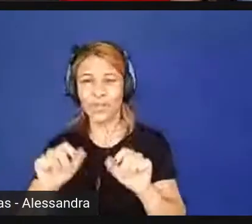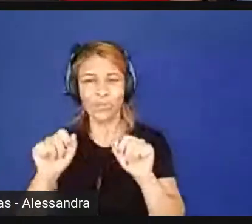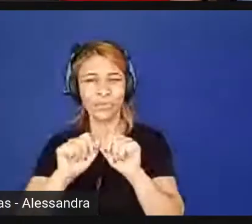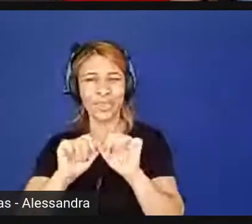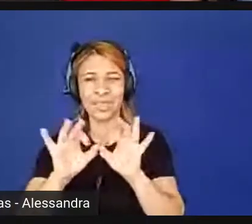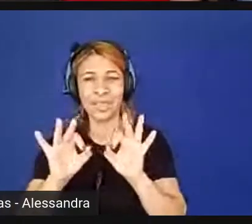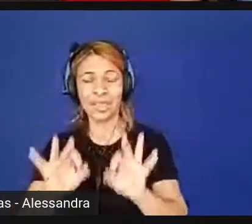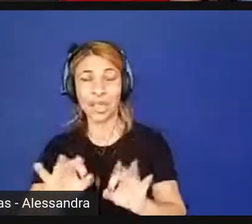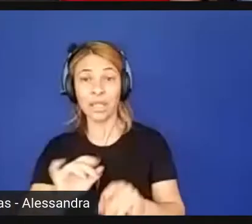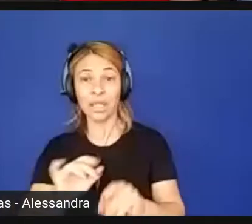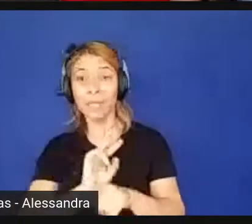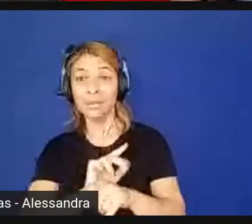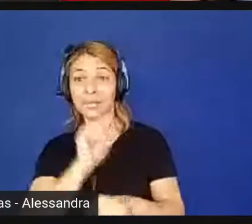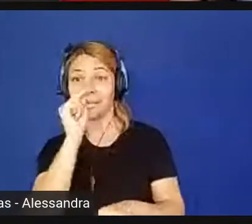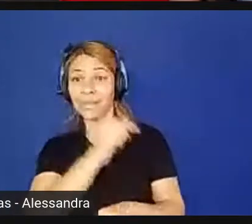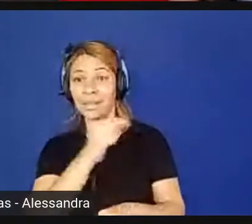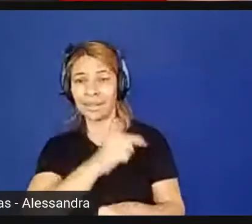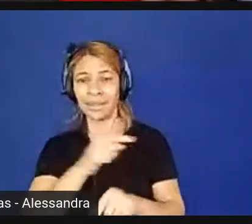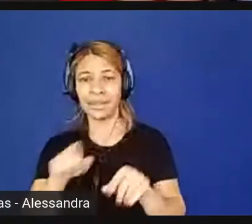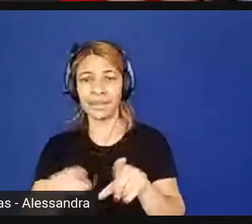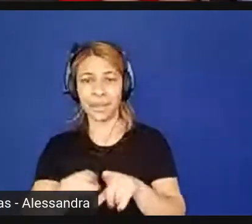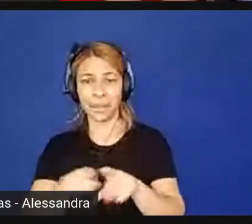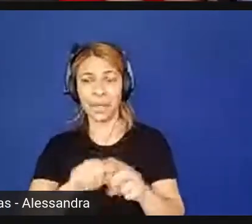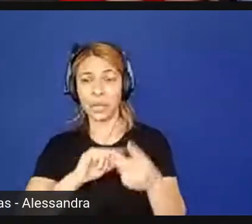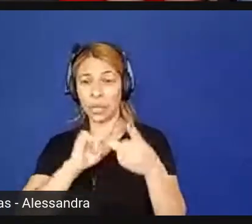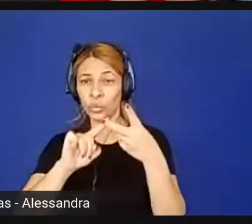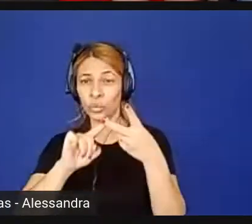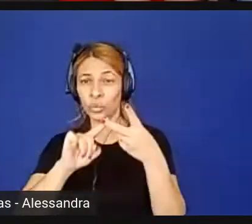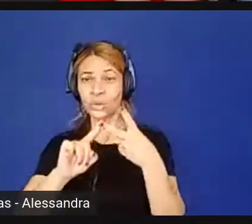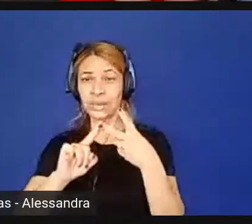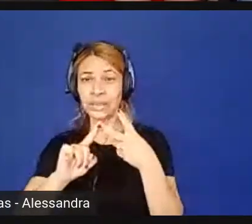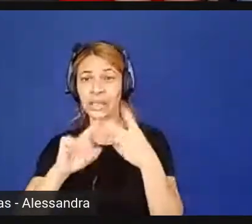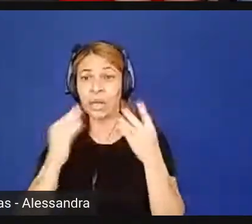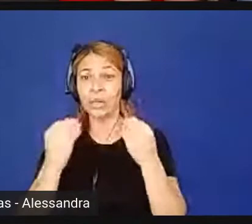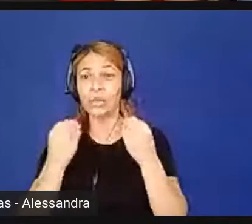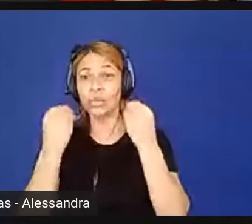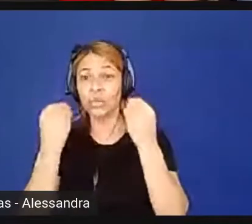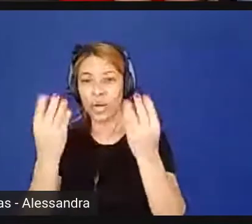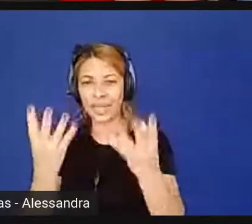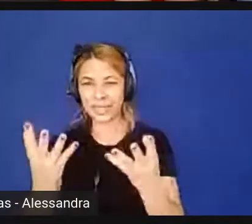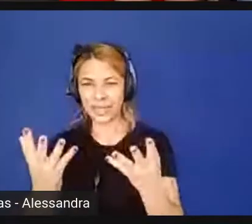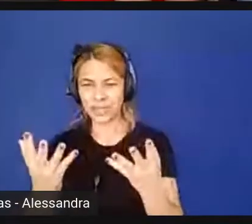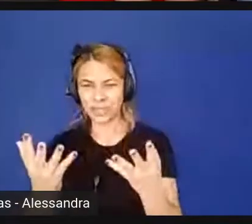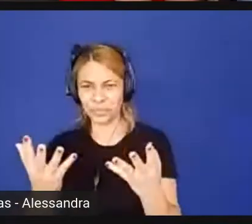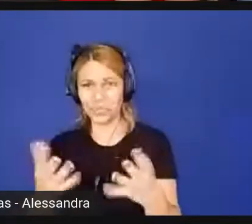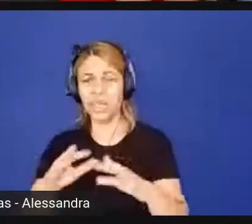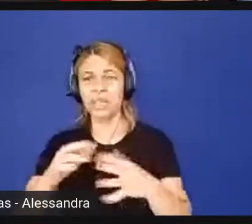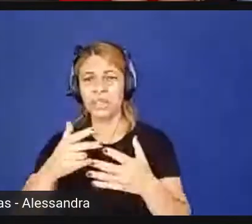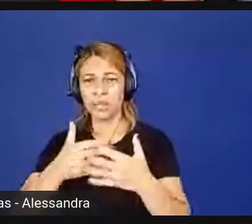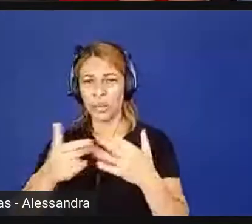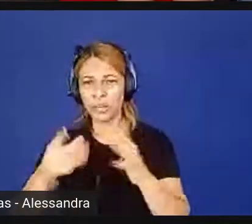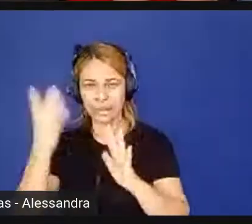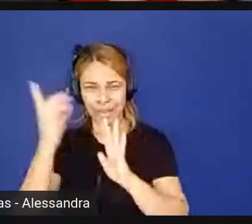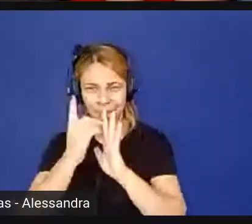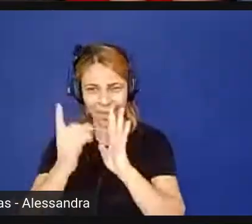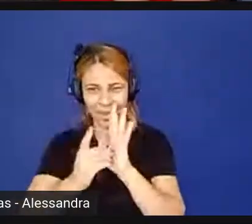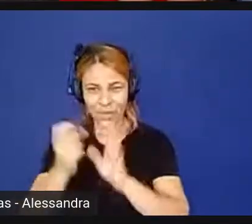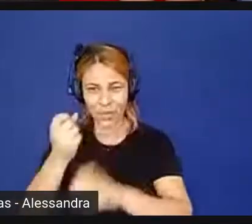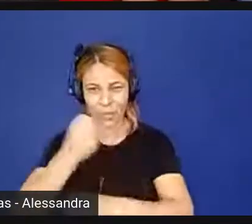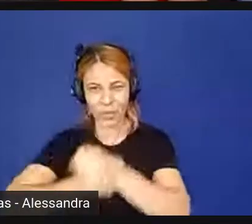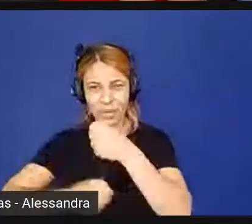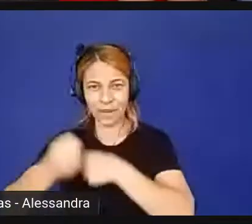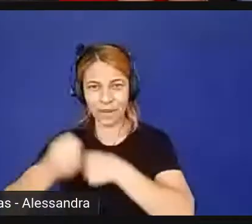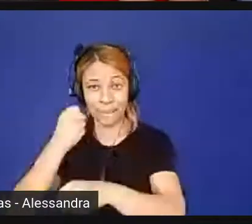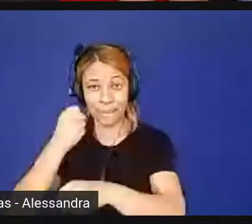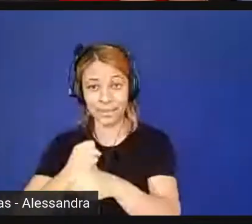do particular. O segundo exemplo que eu vou usar é agora a doação de bens públicos para a administração. Saiu um decreto ano passado que